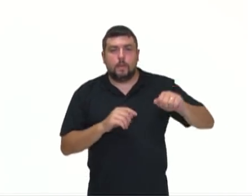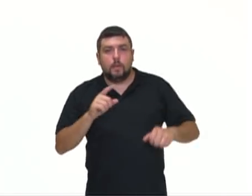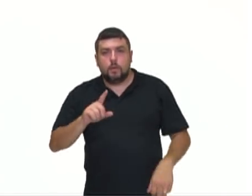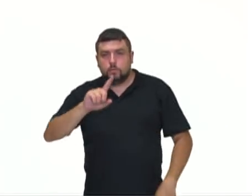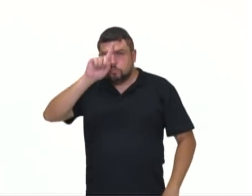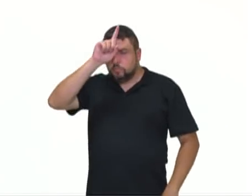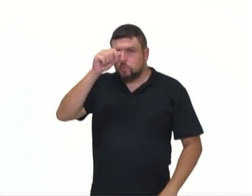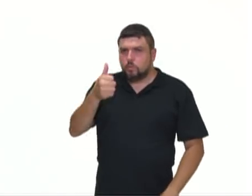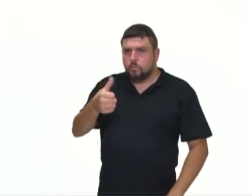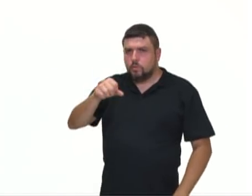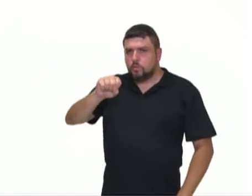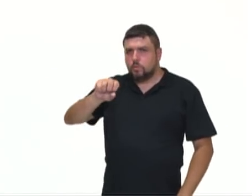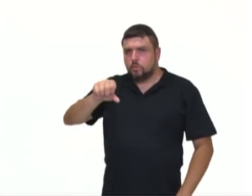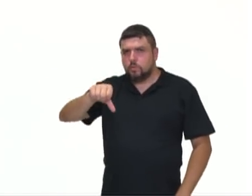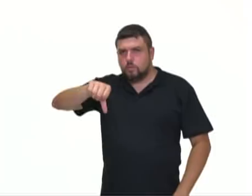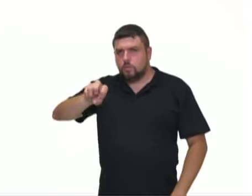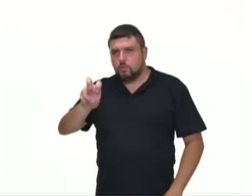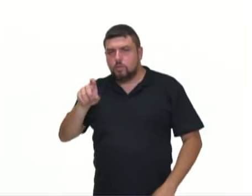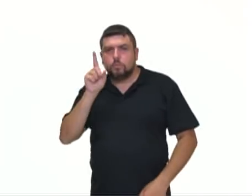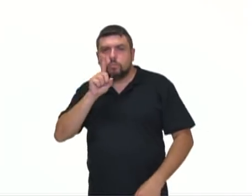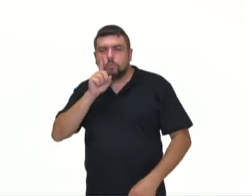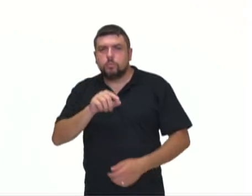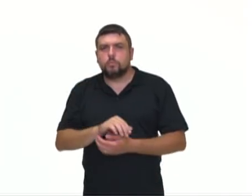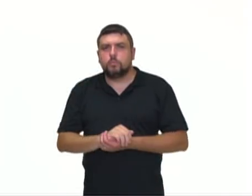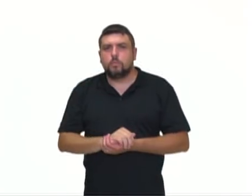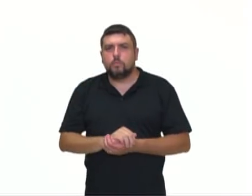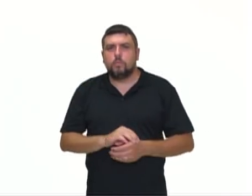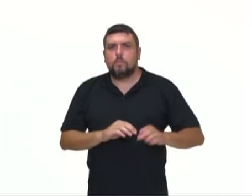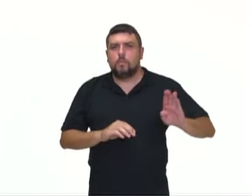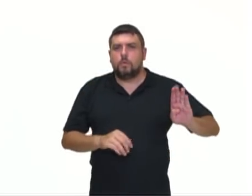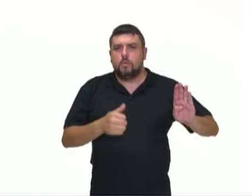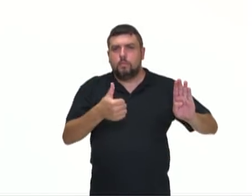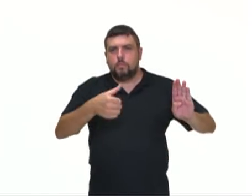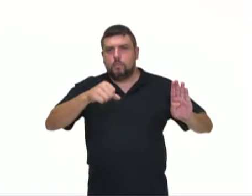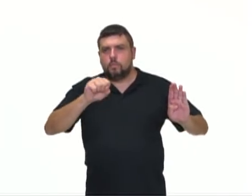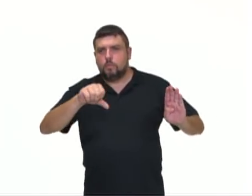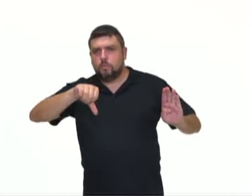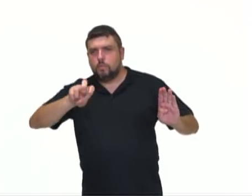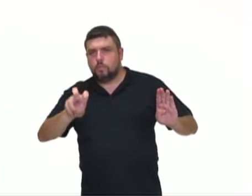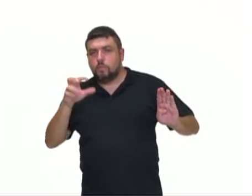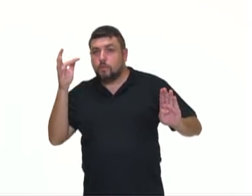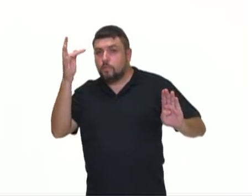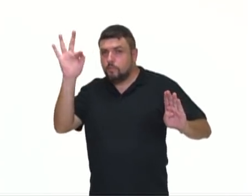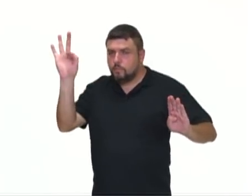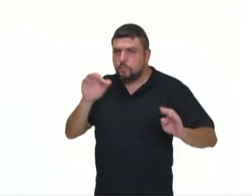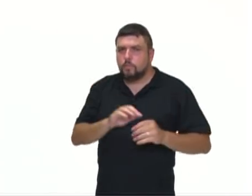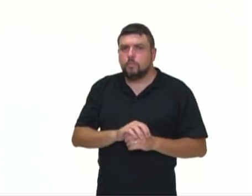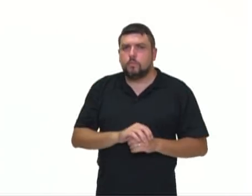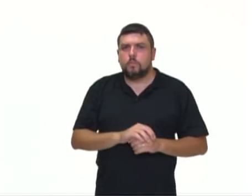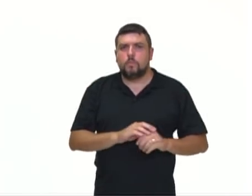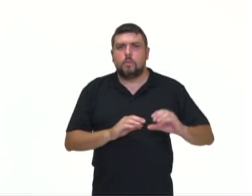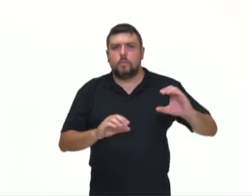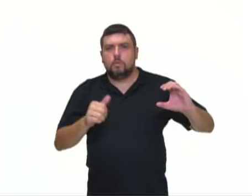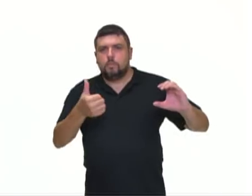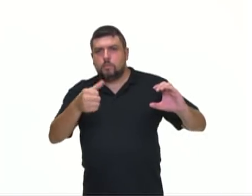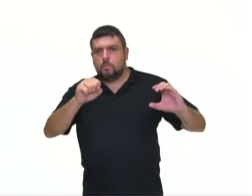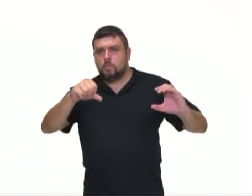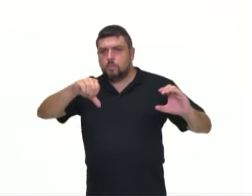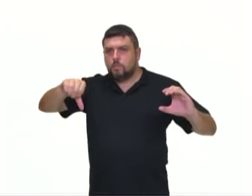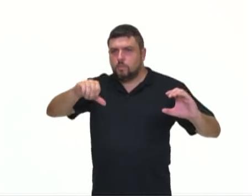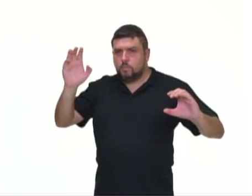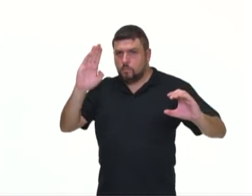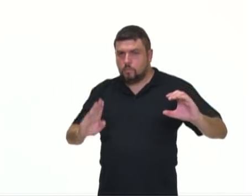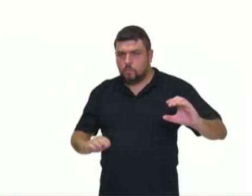nos Estados Unidos, foi inventado em 1995 na França, em 1899 no Brasil ou